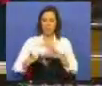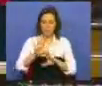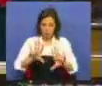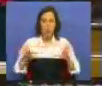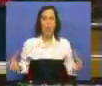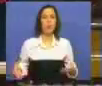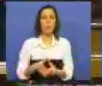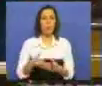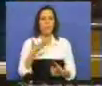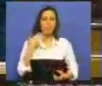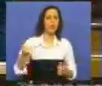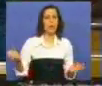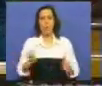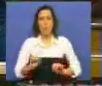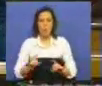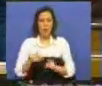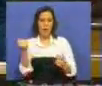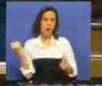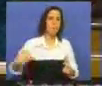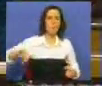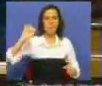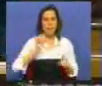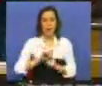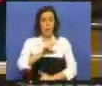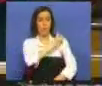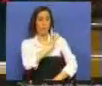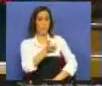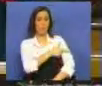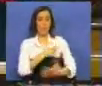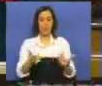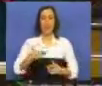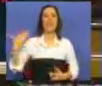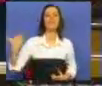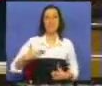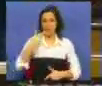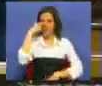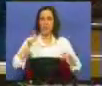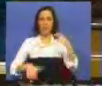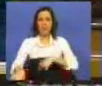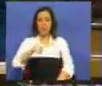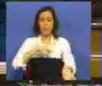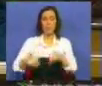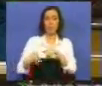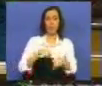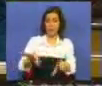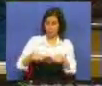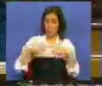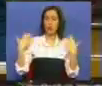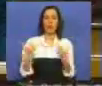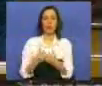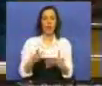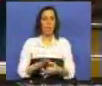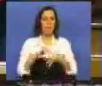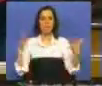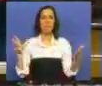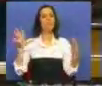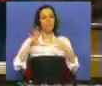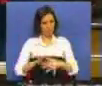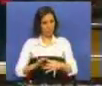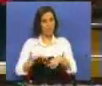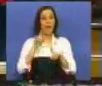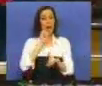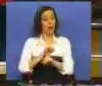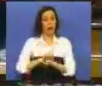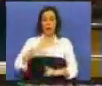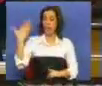coletiva, insubmissão, desobediência ao poder, direitos civis, políticos e sociais inseparáveis. E entre